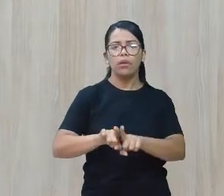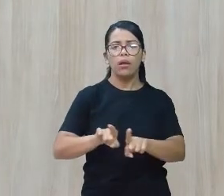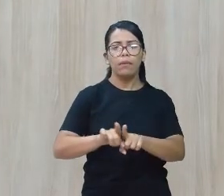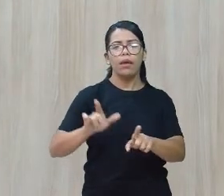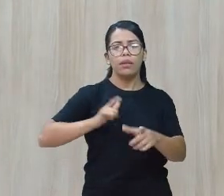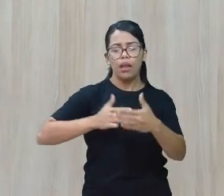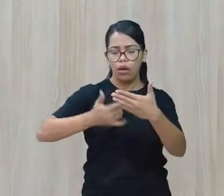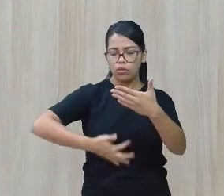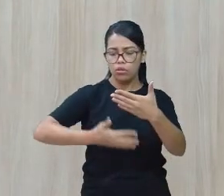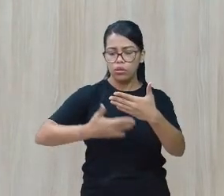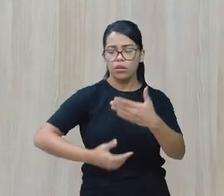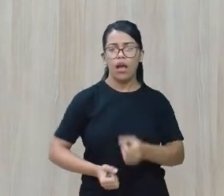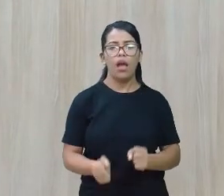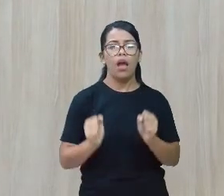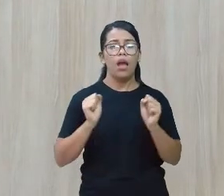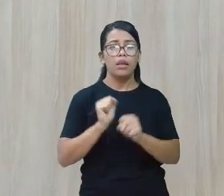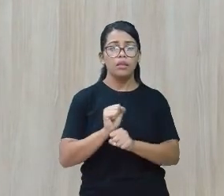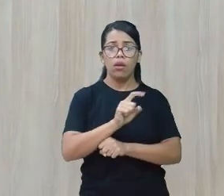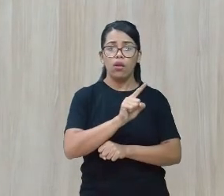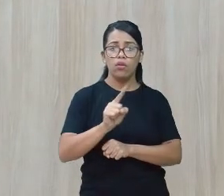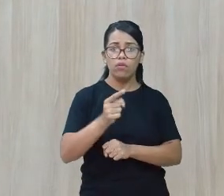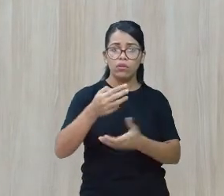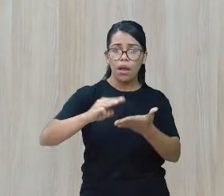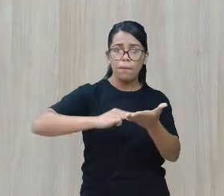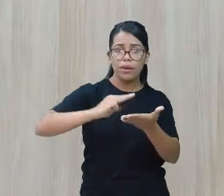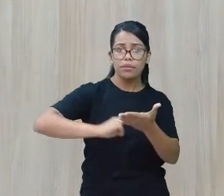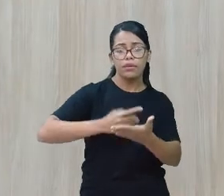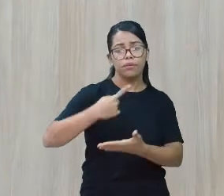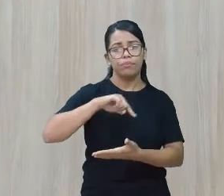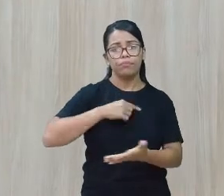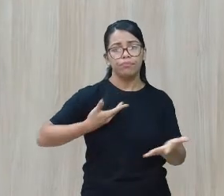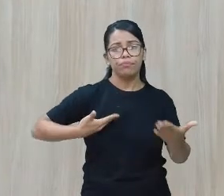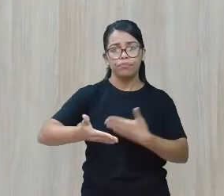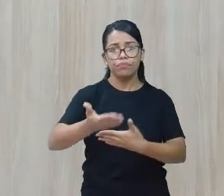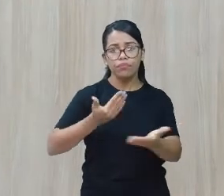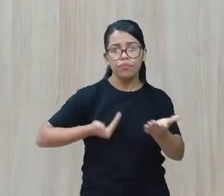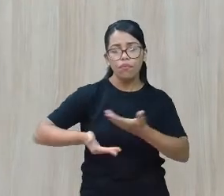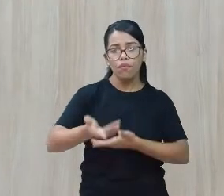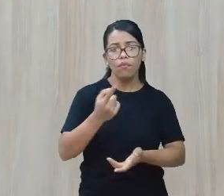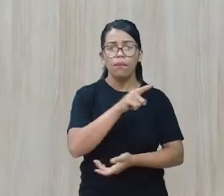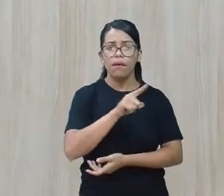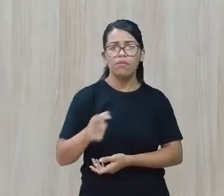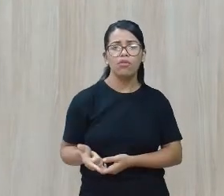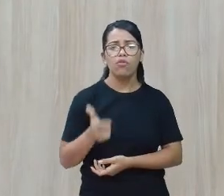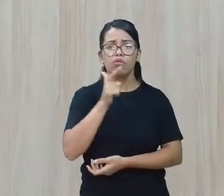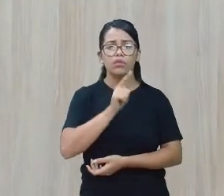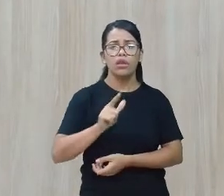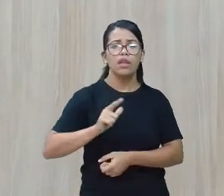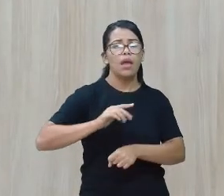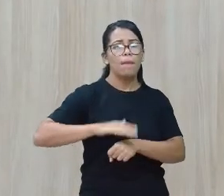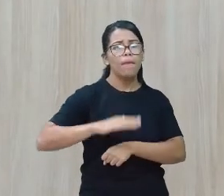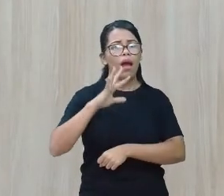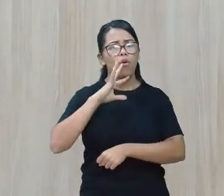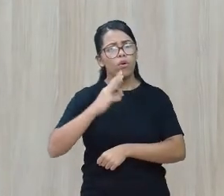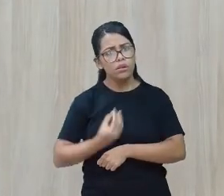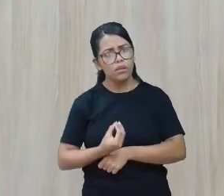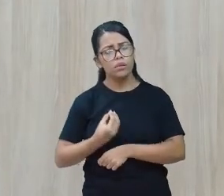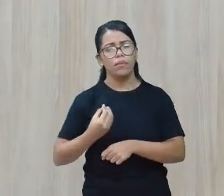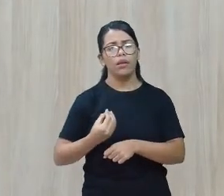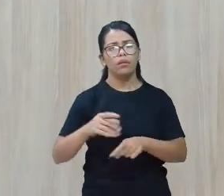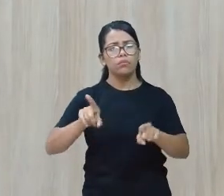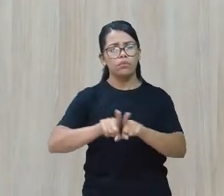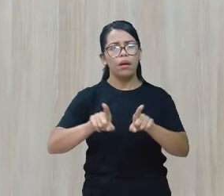chat também, esperando que vocês possam interagir conosco, para que vocês possam ter cada dia mais conhecimento e